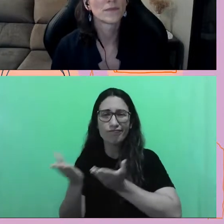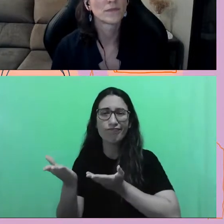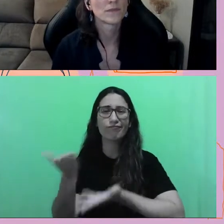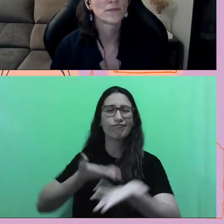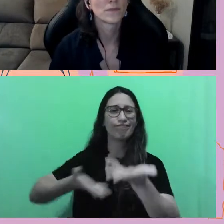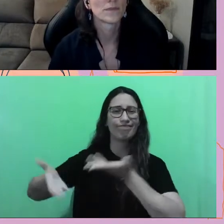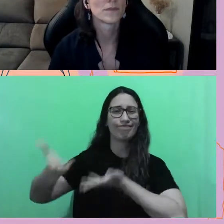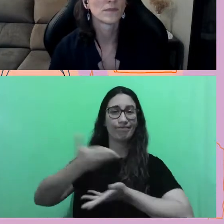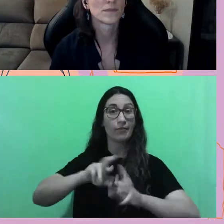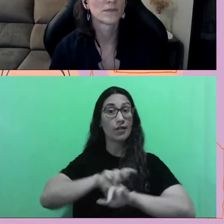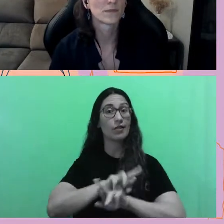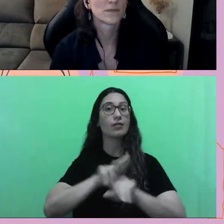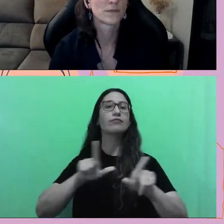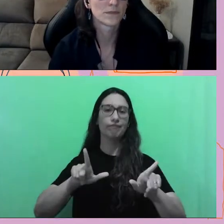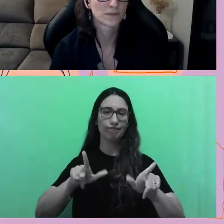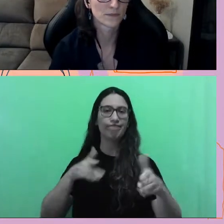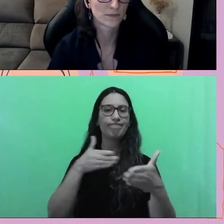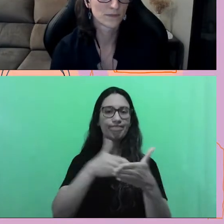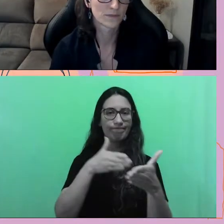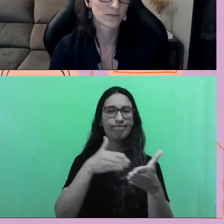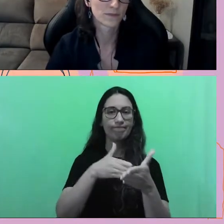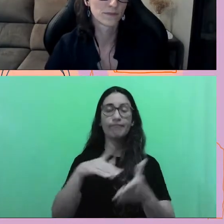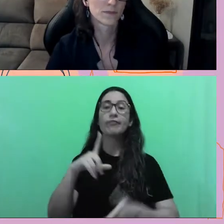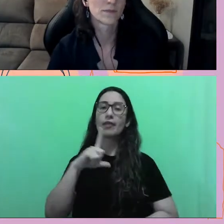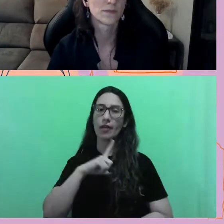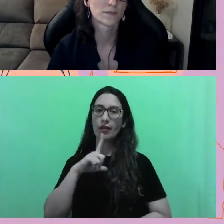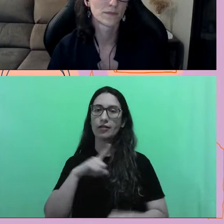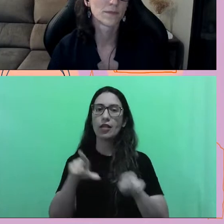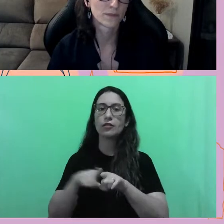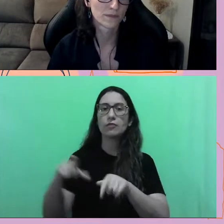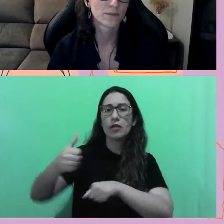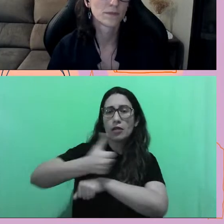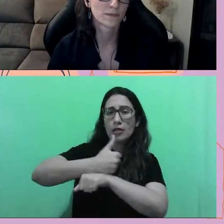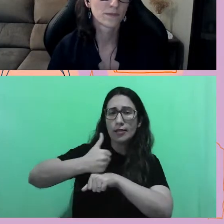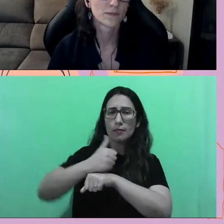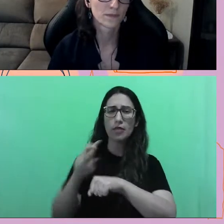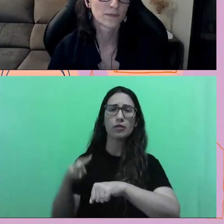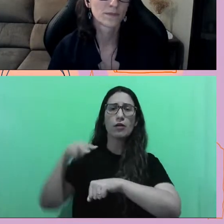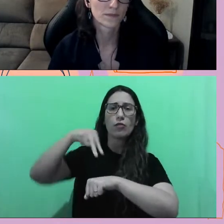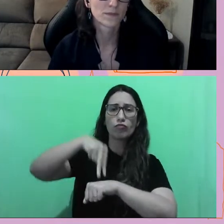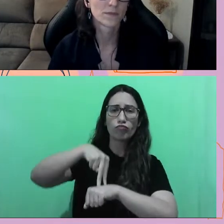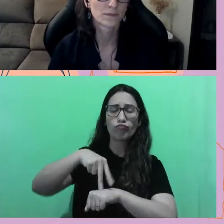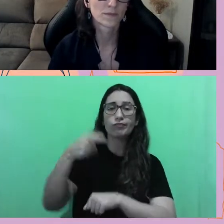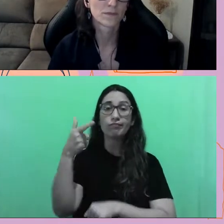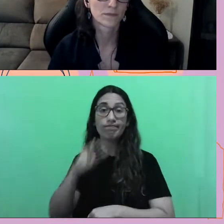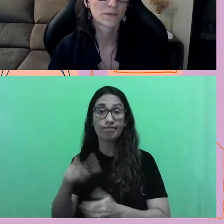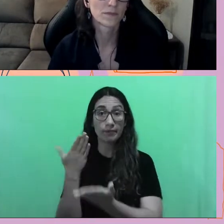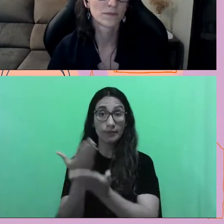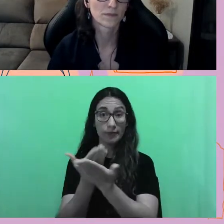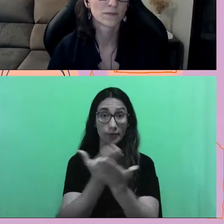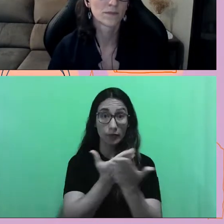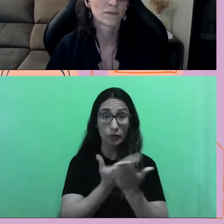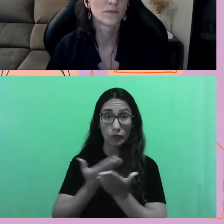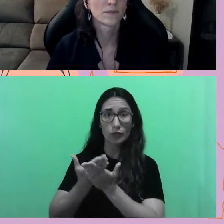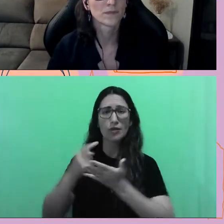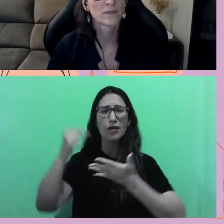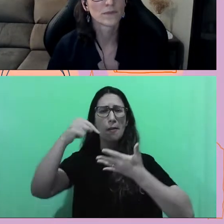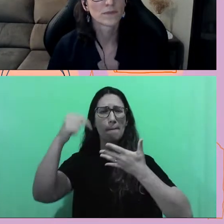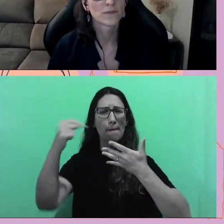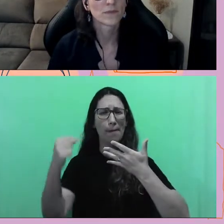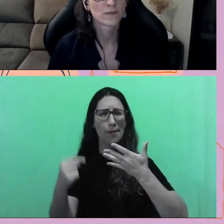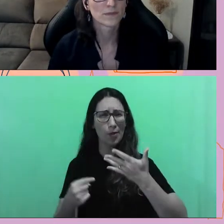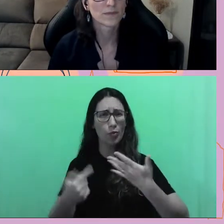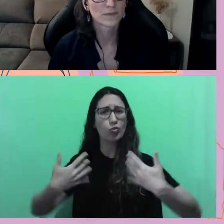Então, se estabelecer nas profissões, conseguir estudar, conseguir fazer uma série de coisas que para